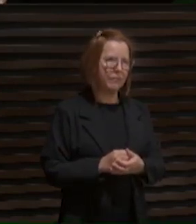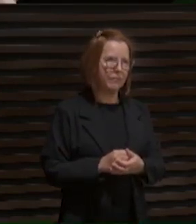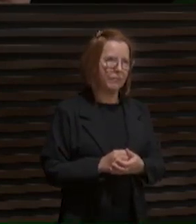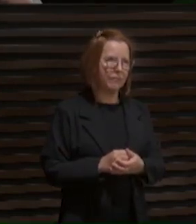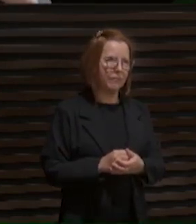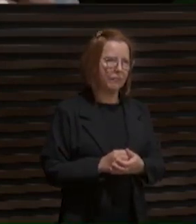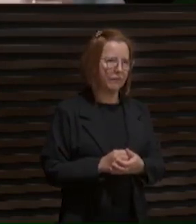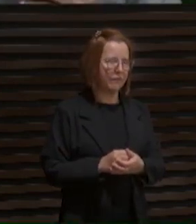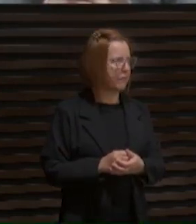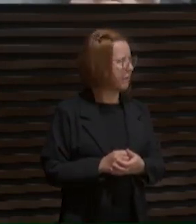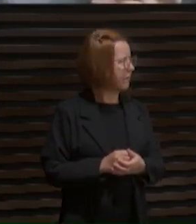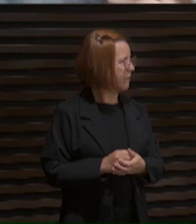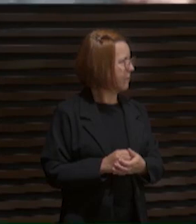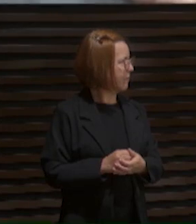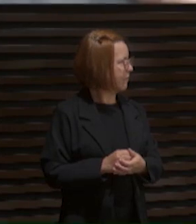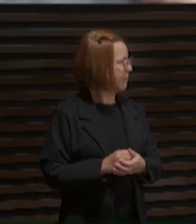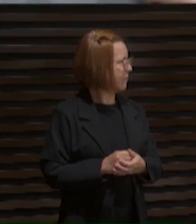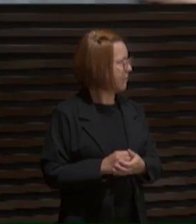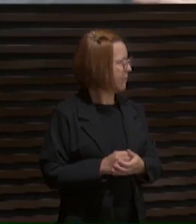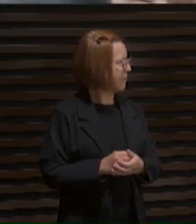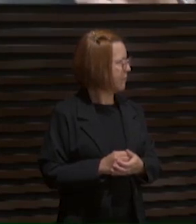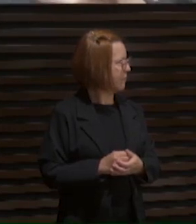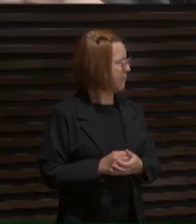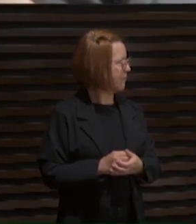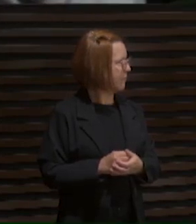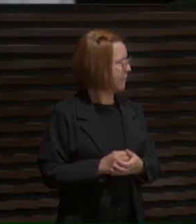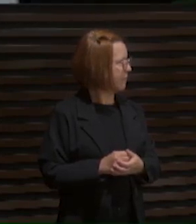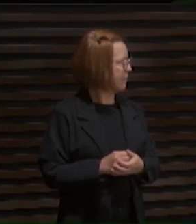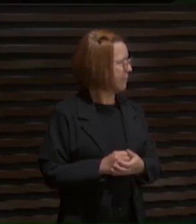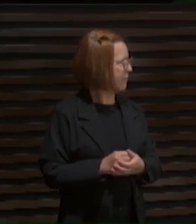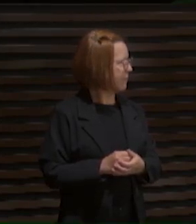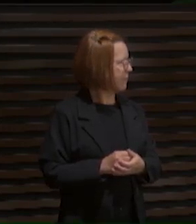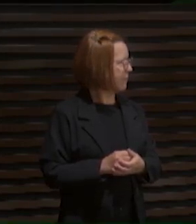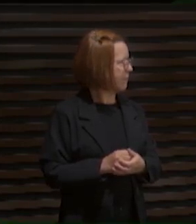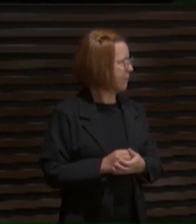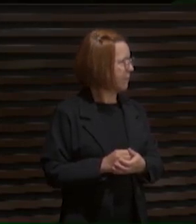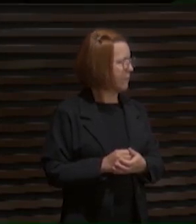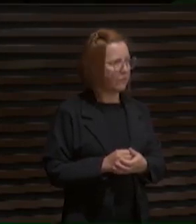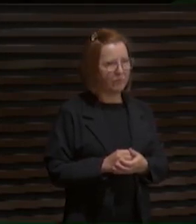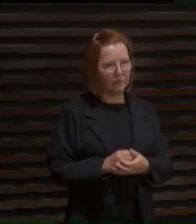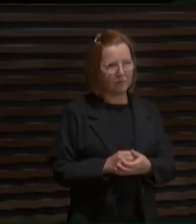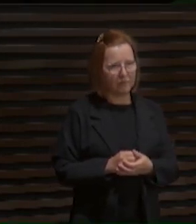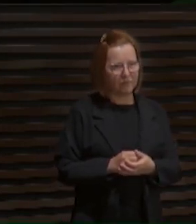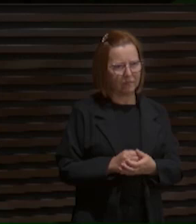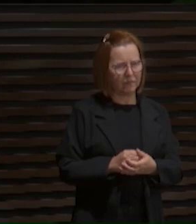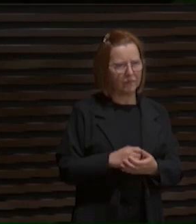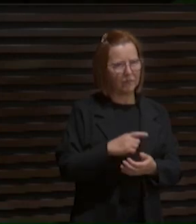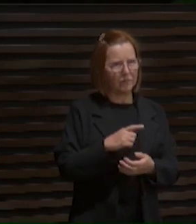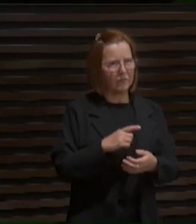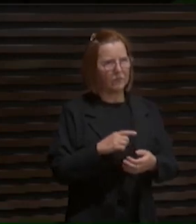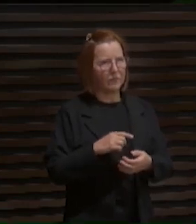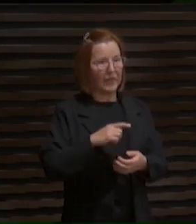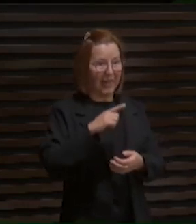dentro da mesma igreja do Sproul, tem um ministério que vai para frente das clínicas de aborto para